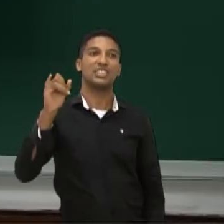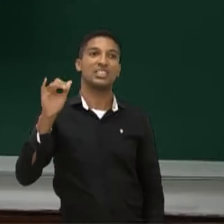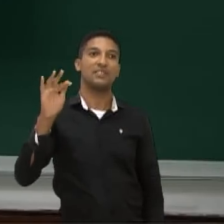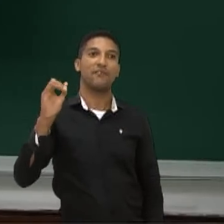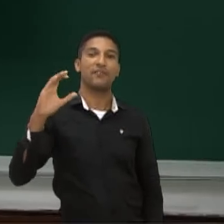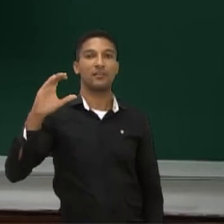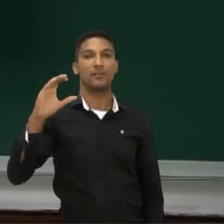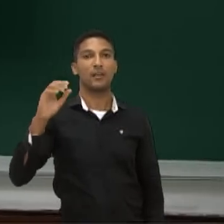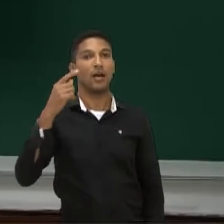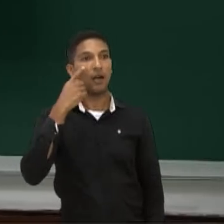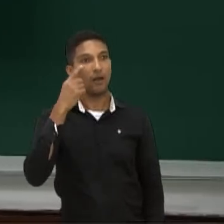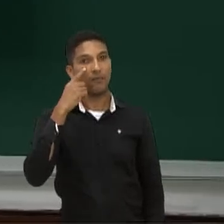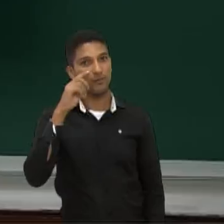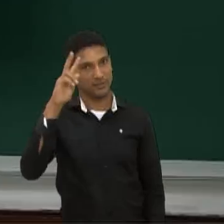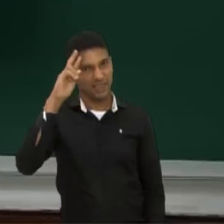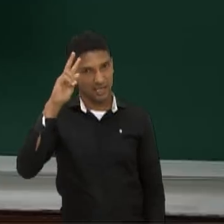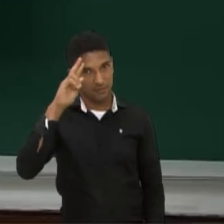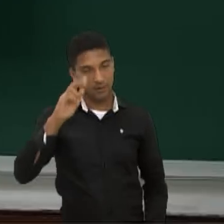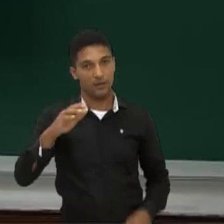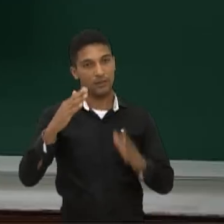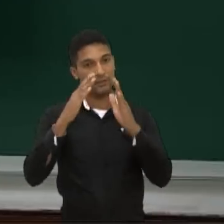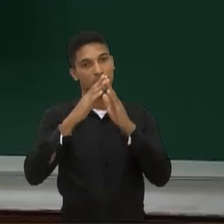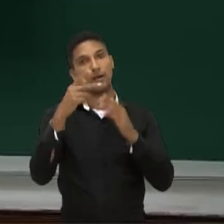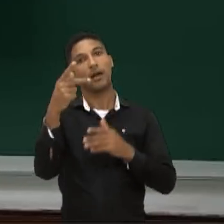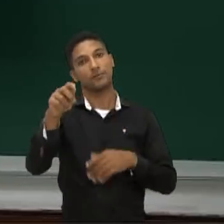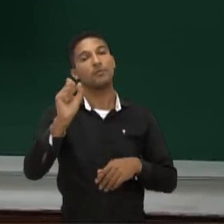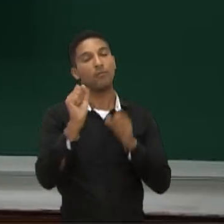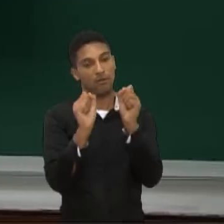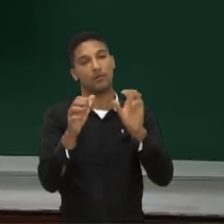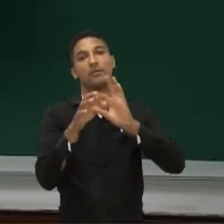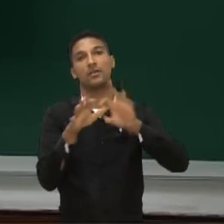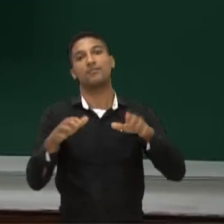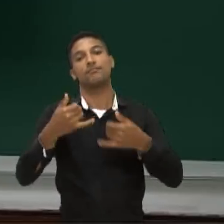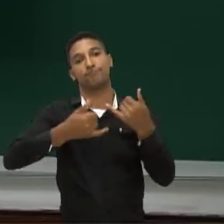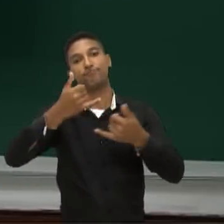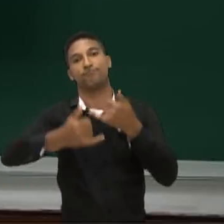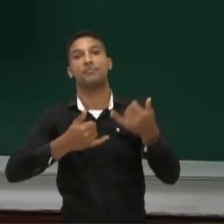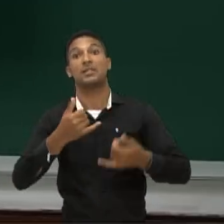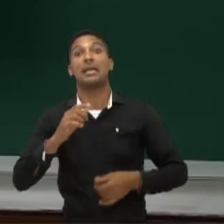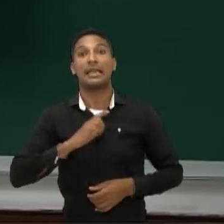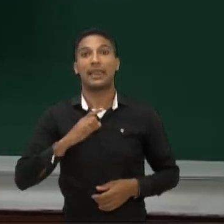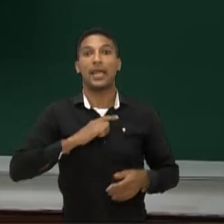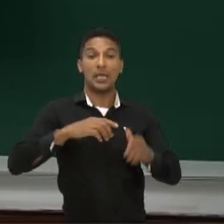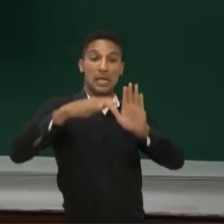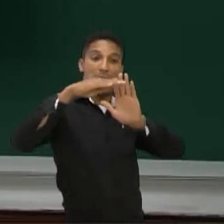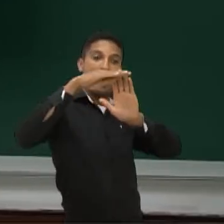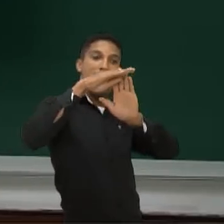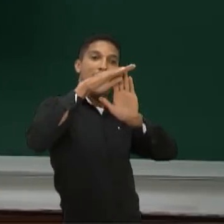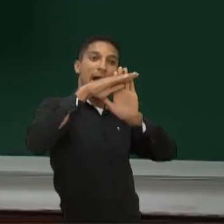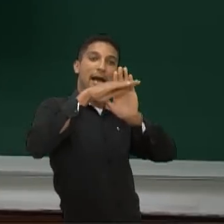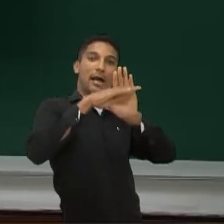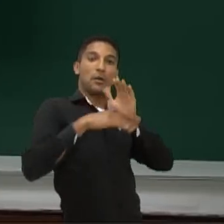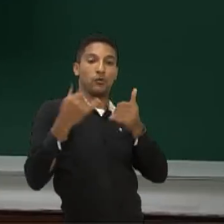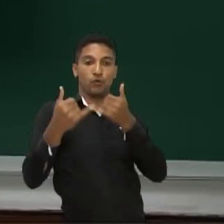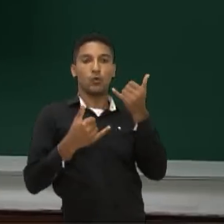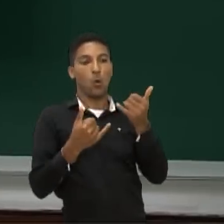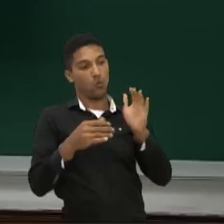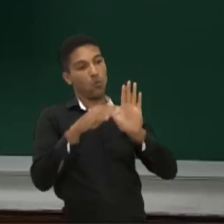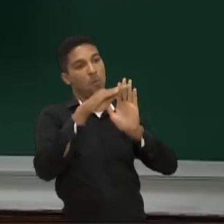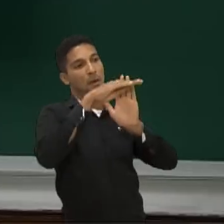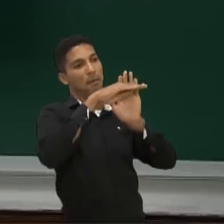em casa, tá? Tem uma trilha bem bacana de jogos que até a professora joga em casa, que acha bem legal, tá